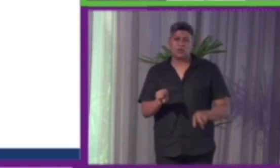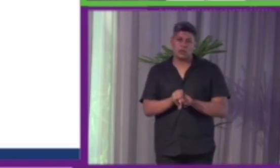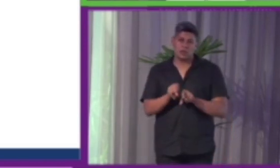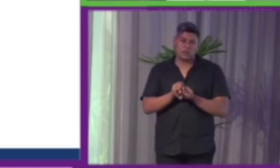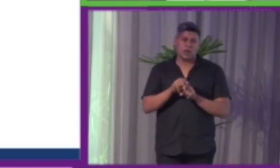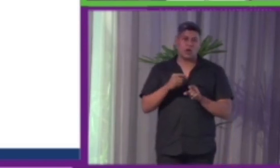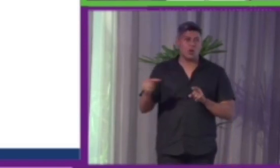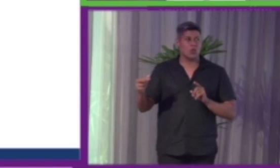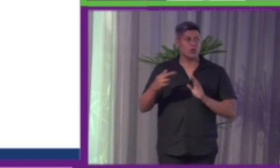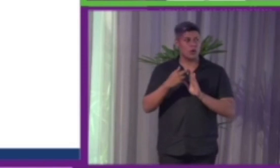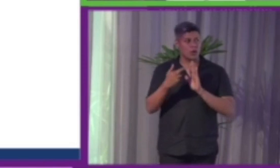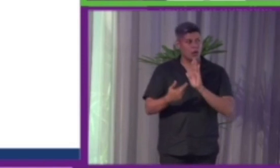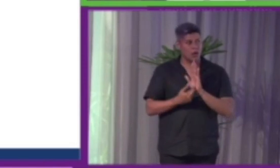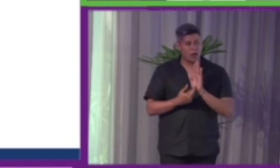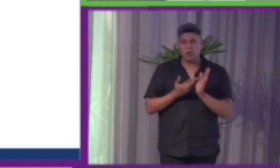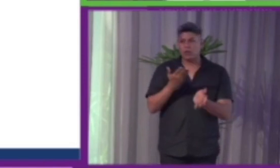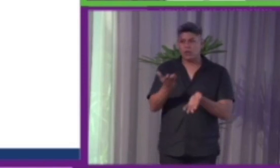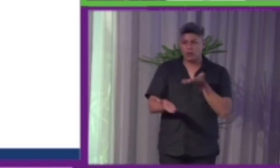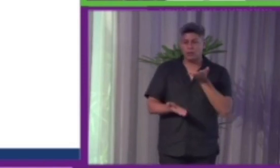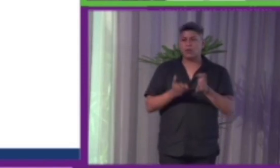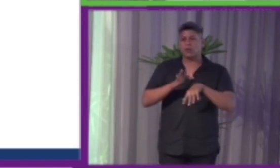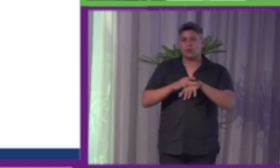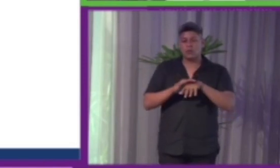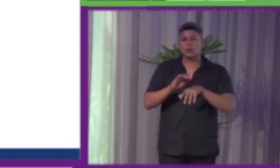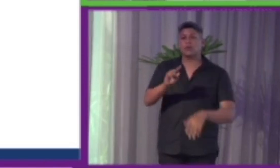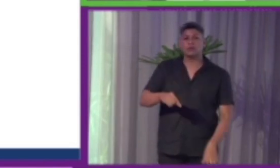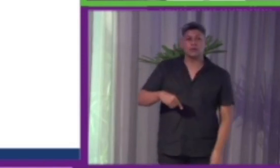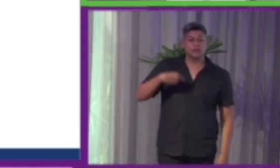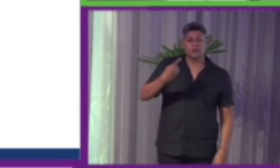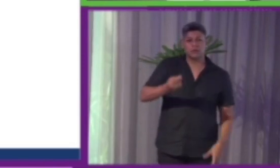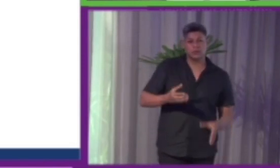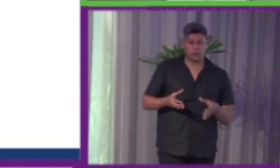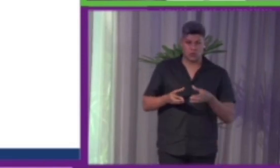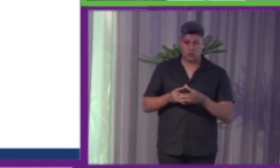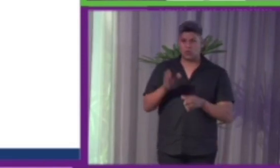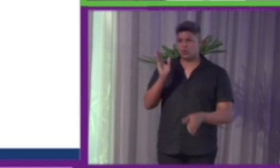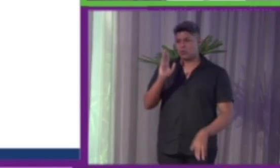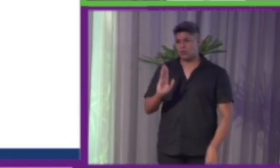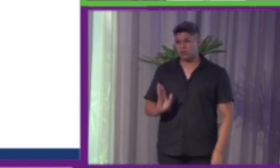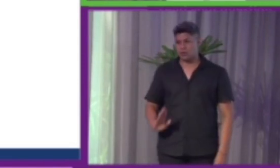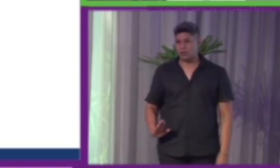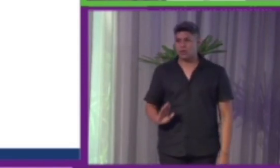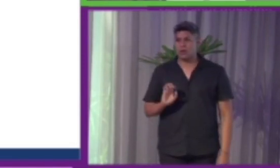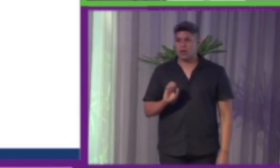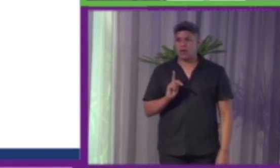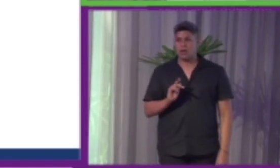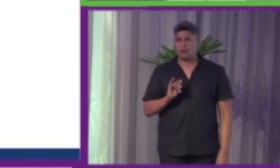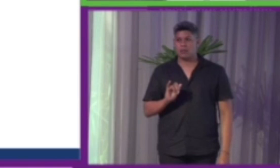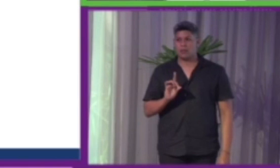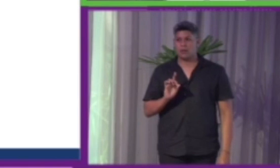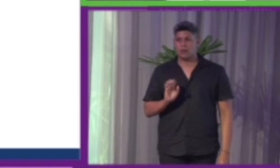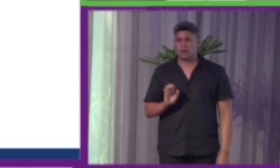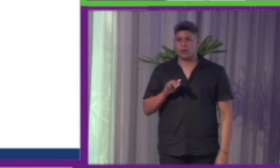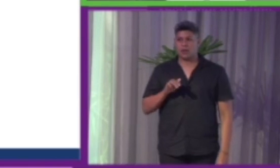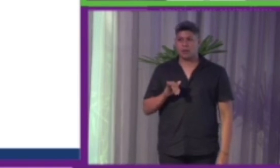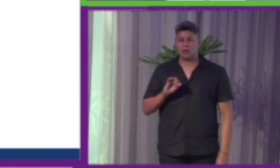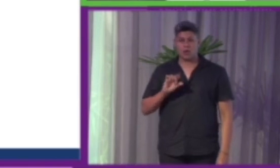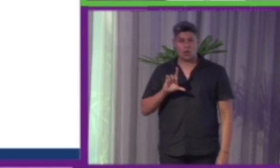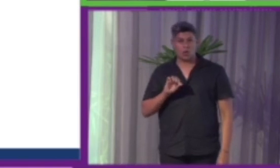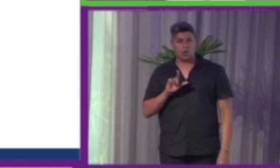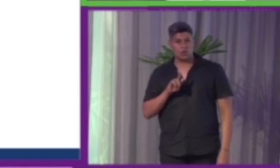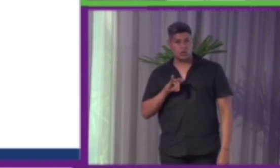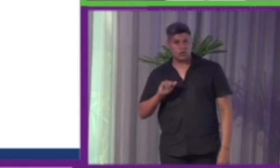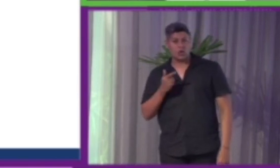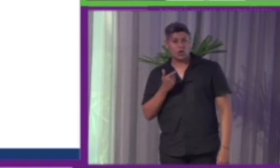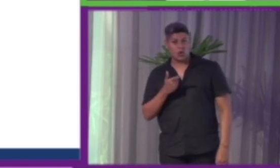da doença. Em seguida, o próprio Grupo Brasileiro, junto com a Sociedade Brasileira de Pneumologia, continuou incentivando a publicação de outras diretrizes